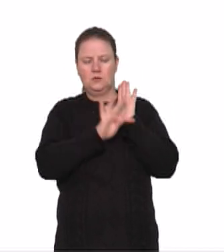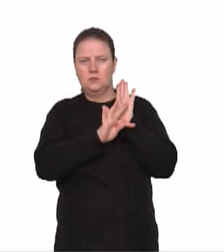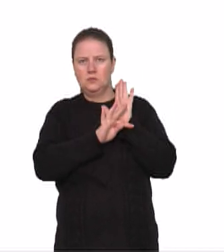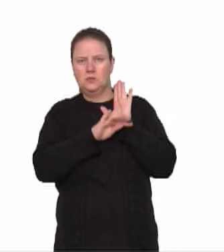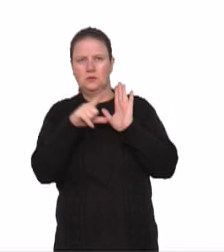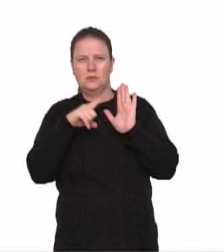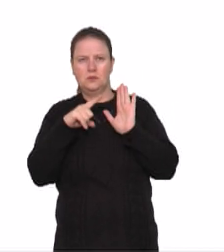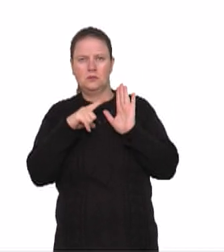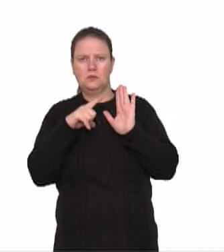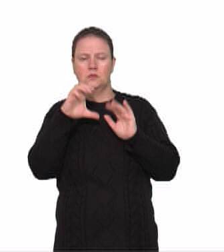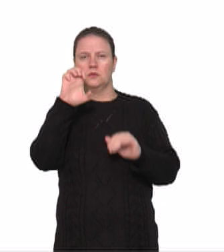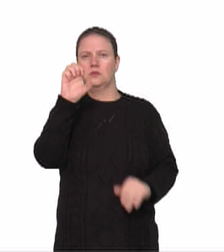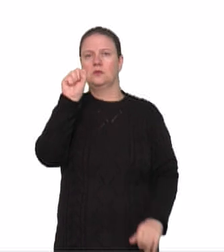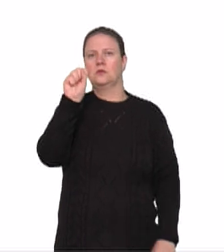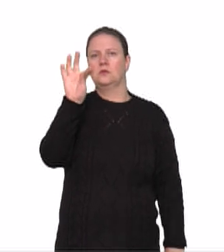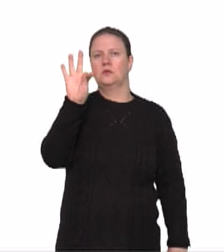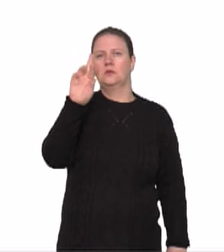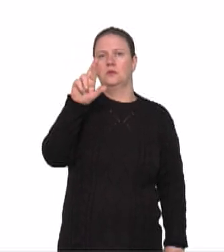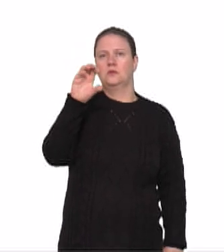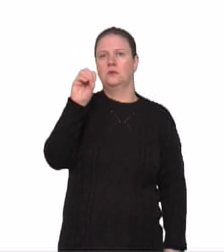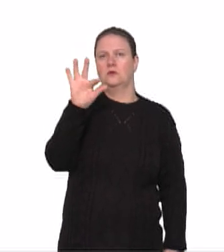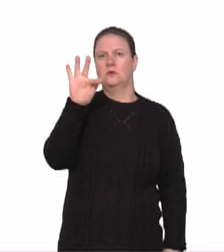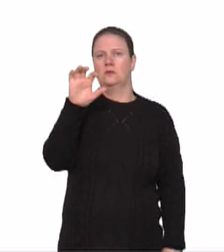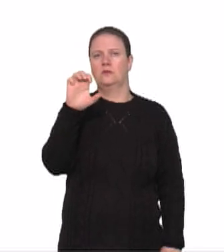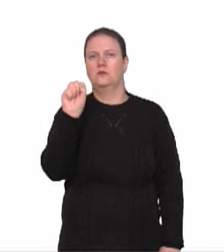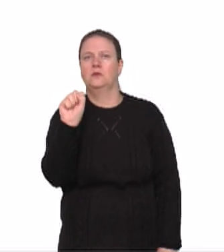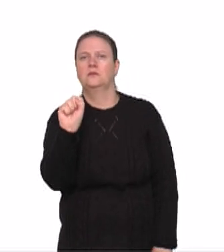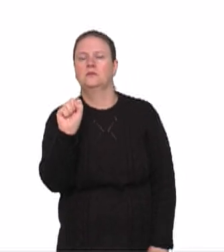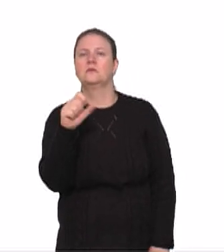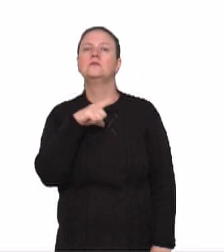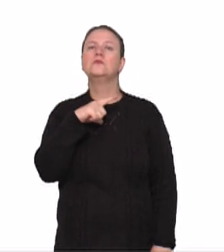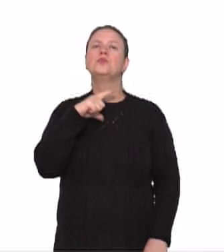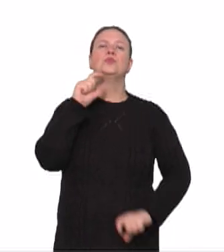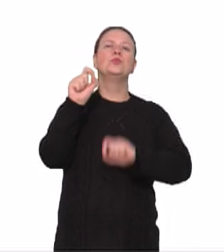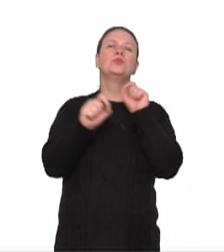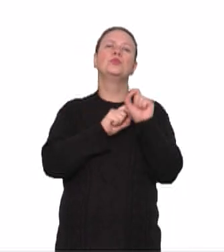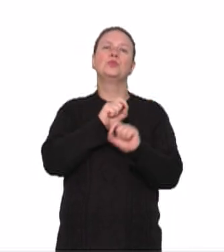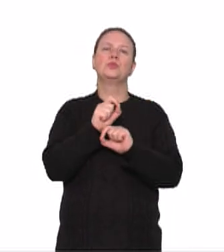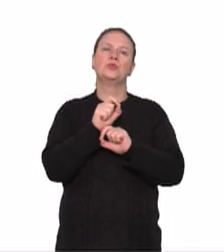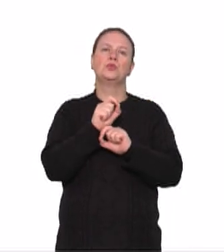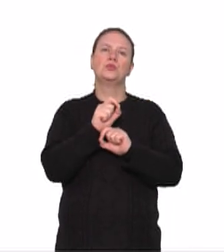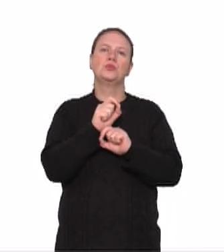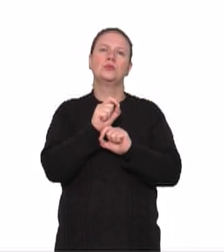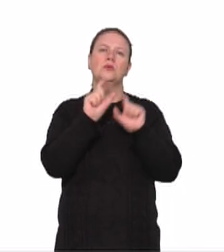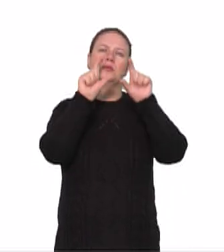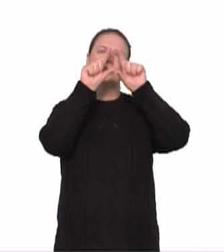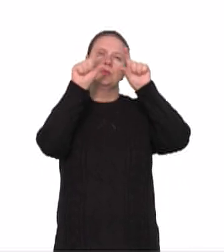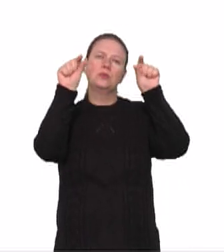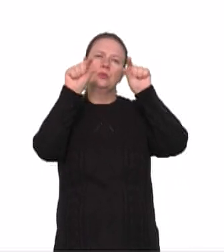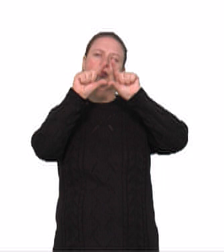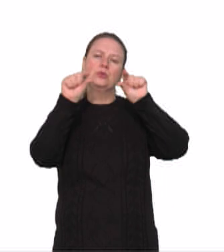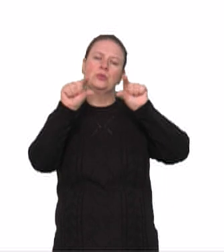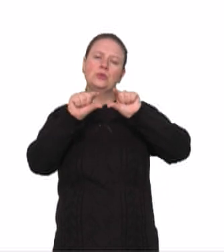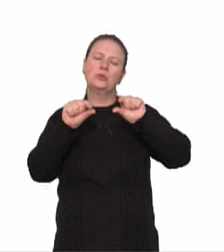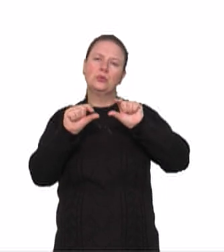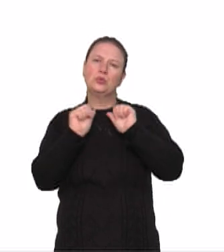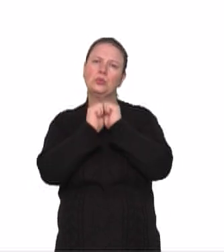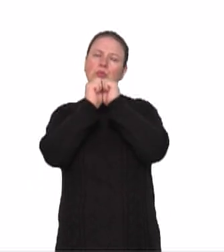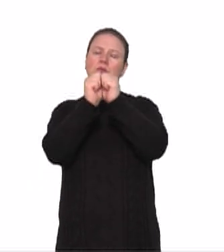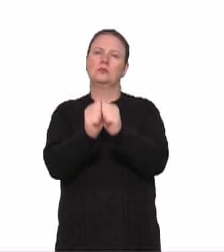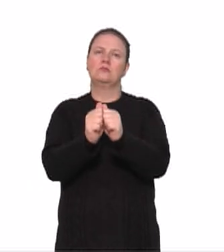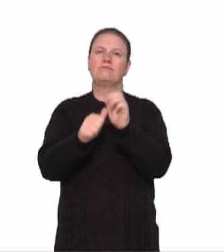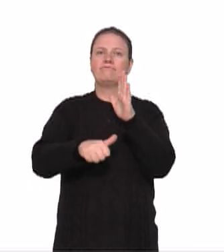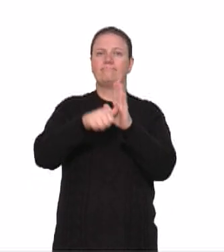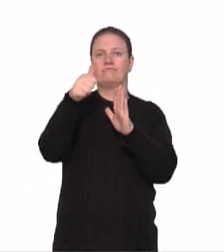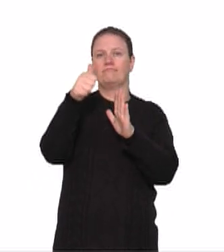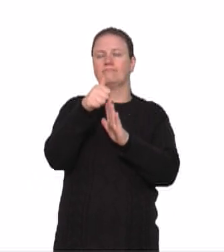uma estrofe, né? Então, lembram que as estrofes, elas são um conjunto de versos. E a primeira estrofe, ela